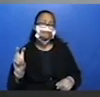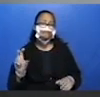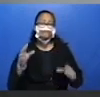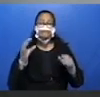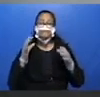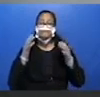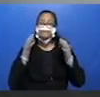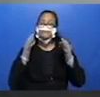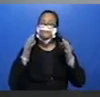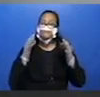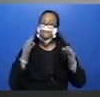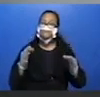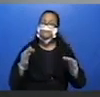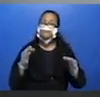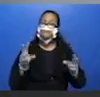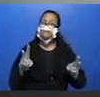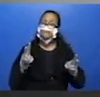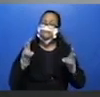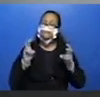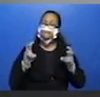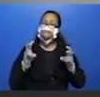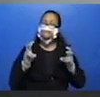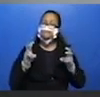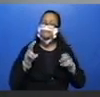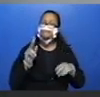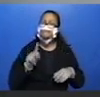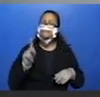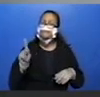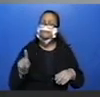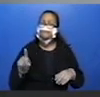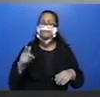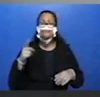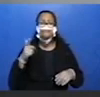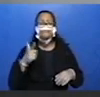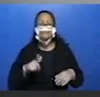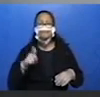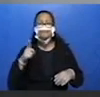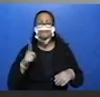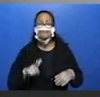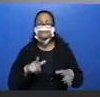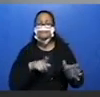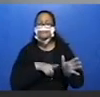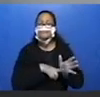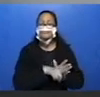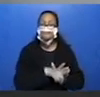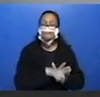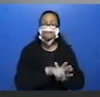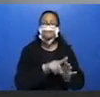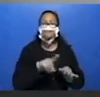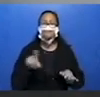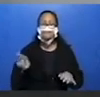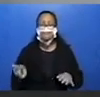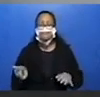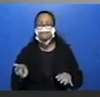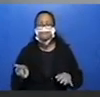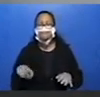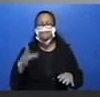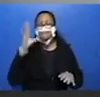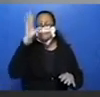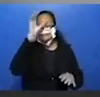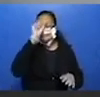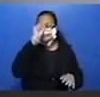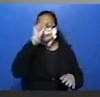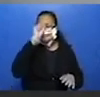estou repetindo a pergunta, para vocês fixarem e observarem